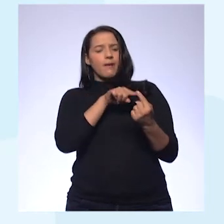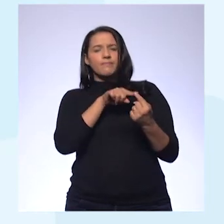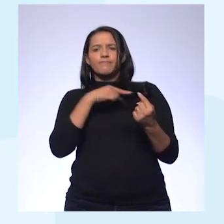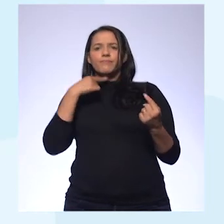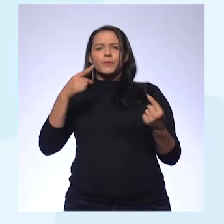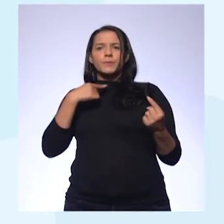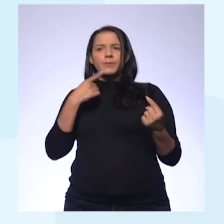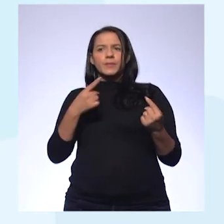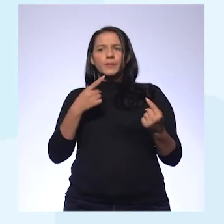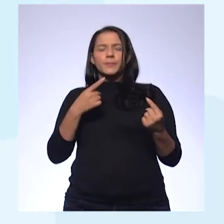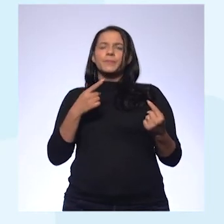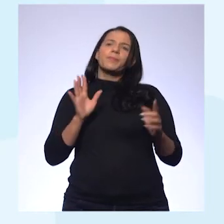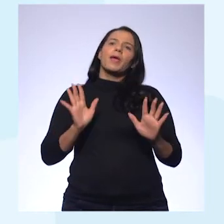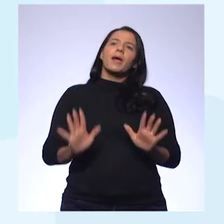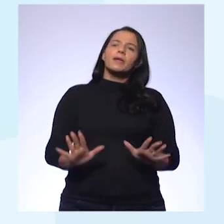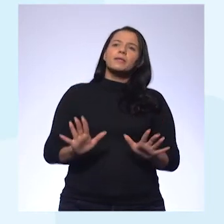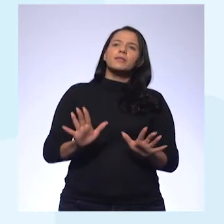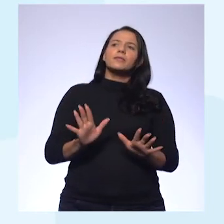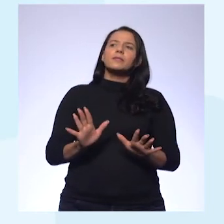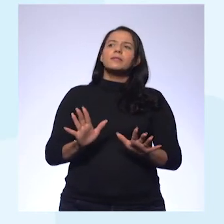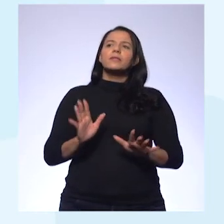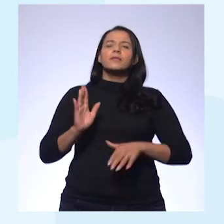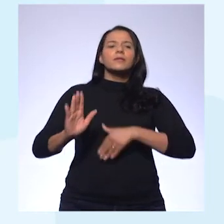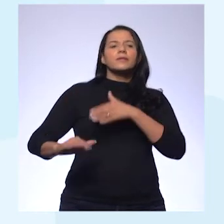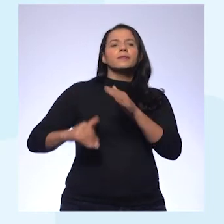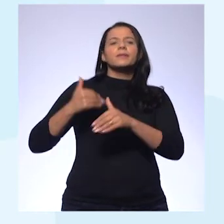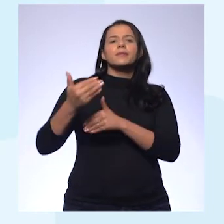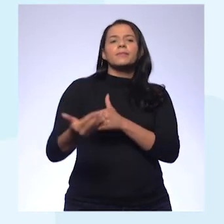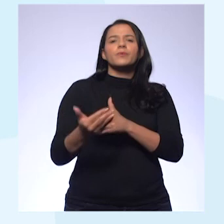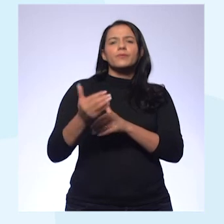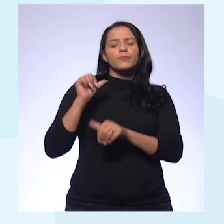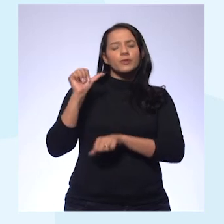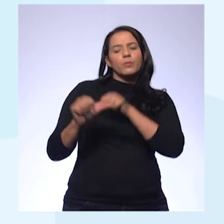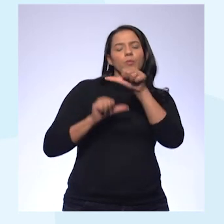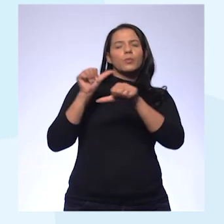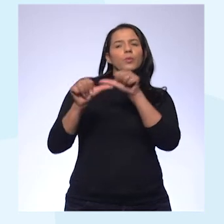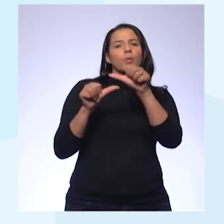essa situação? Que situação? Aquela da atividade anterior.